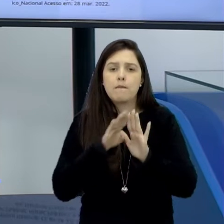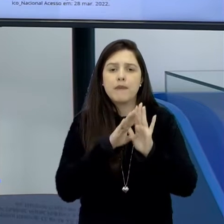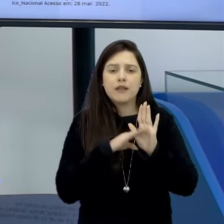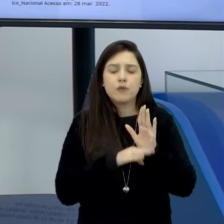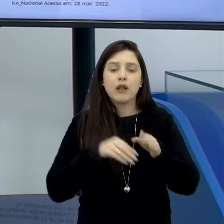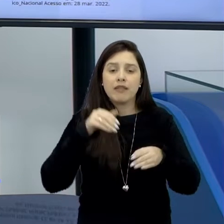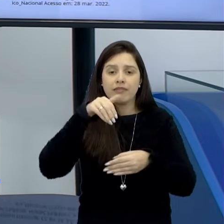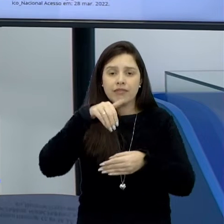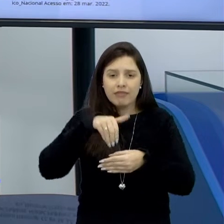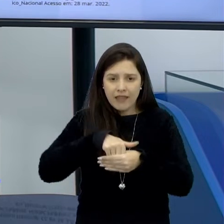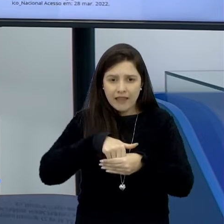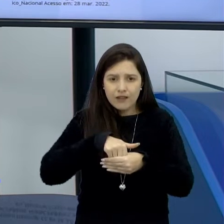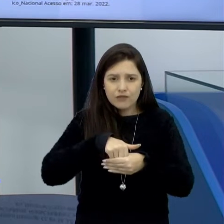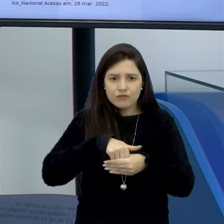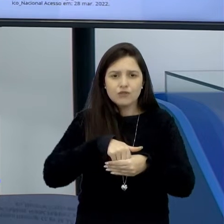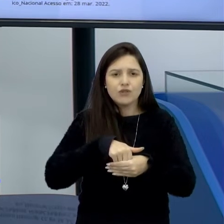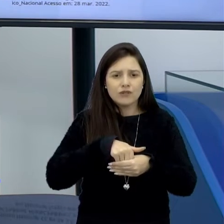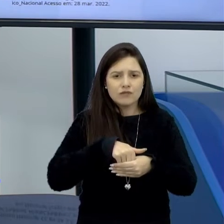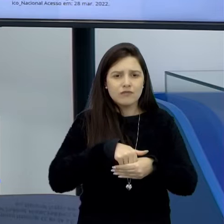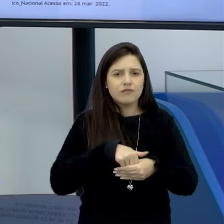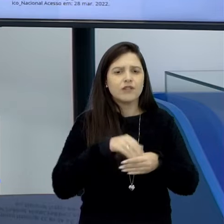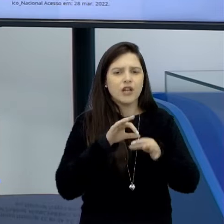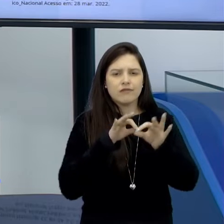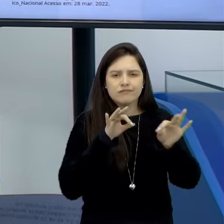dentro da instância